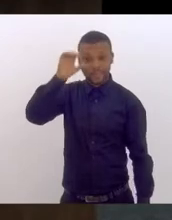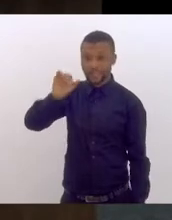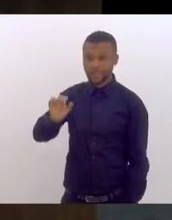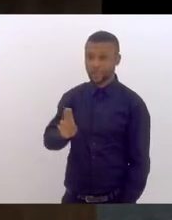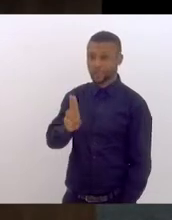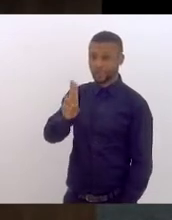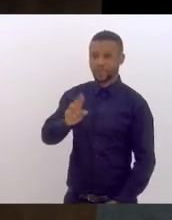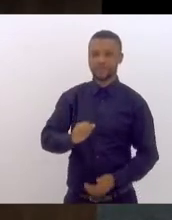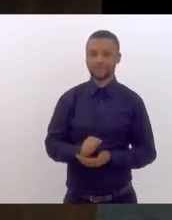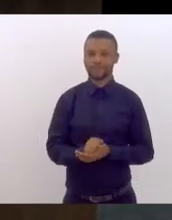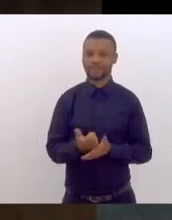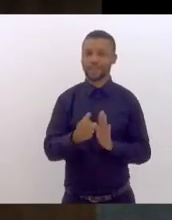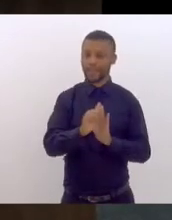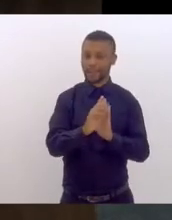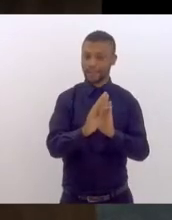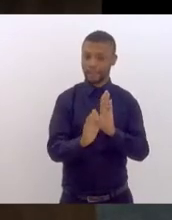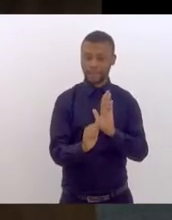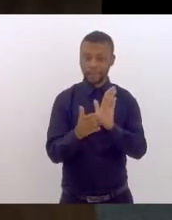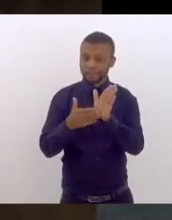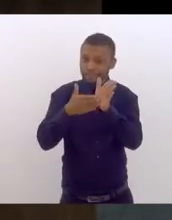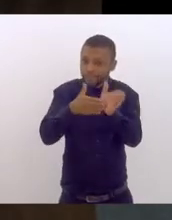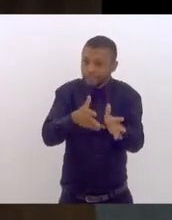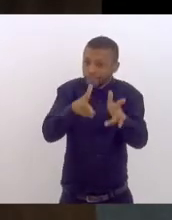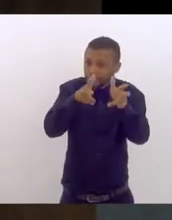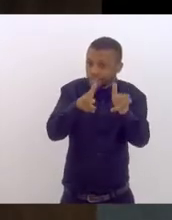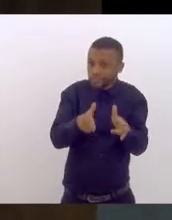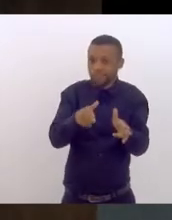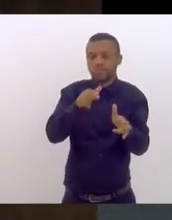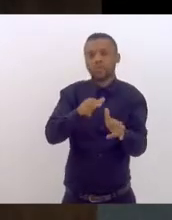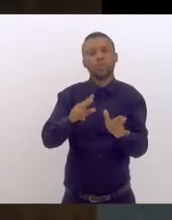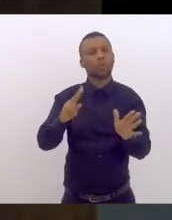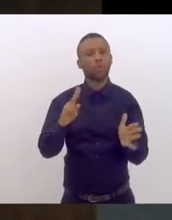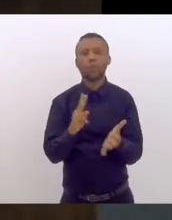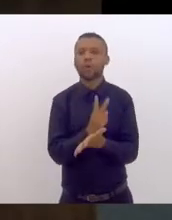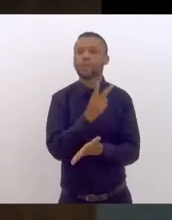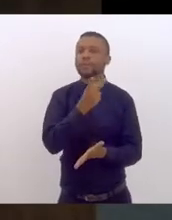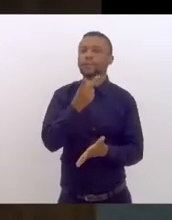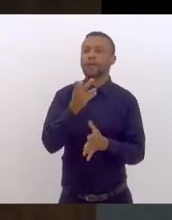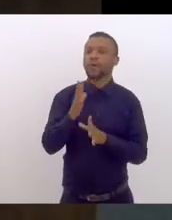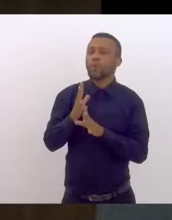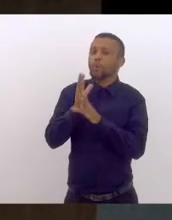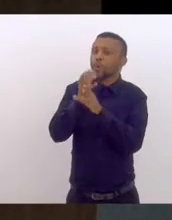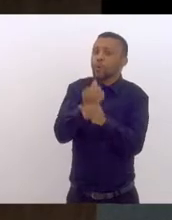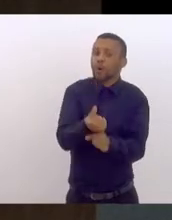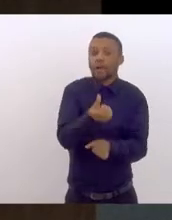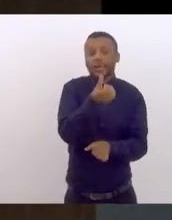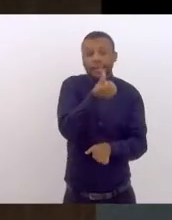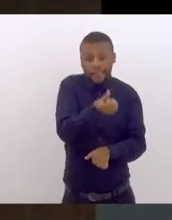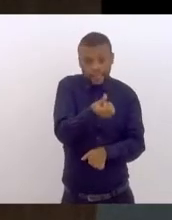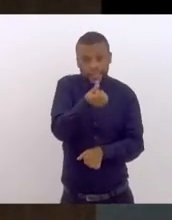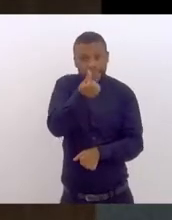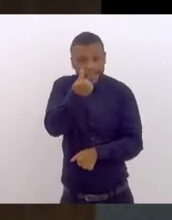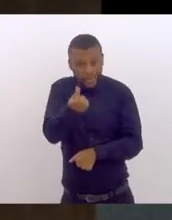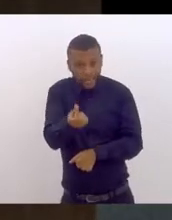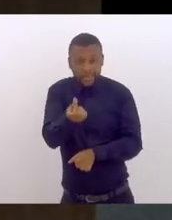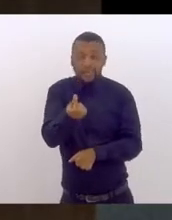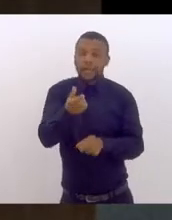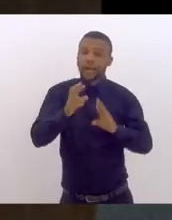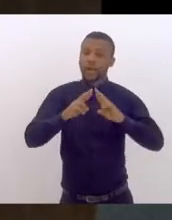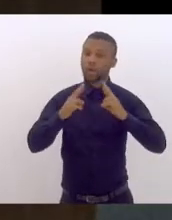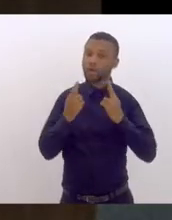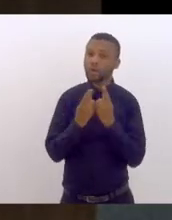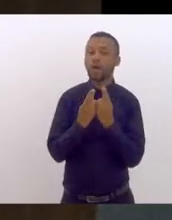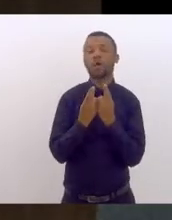a ata reflete com exatidão o ocorrido na septuagésima sexta sessão ordinária